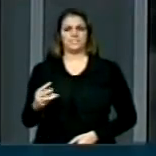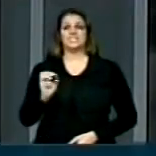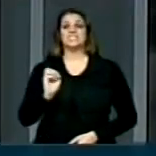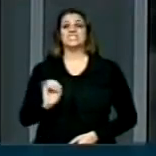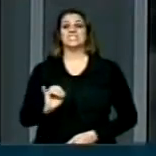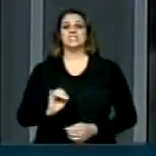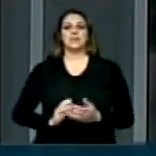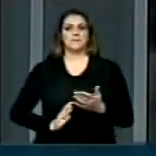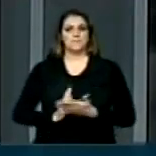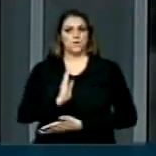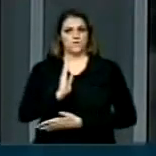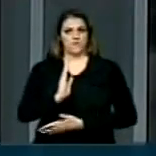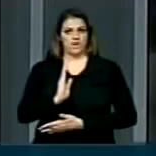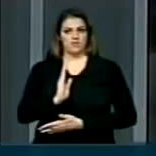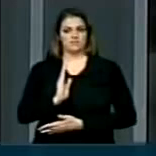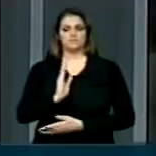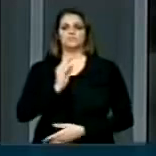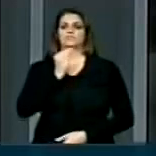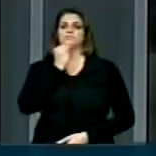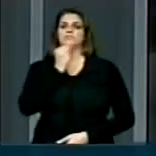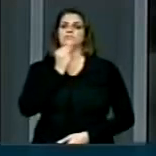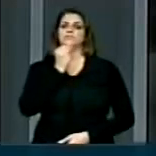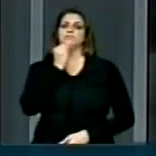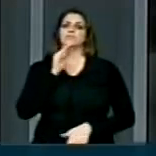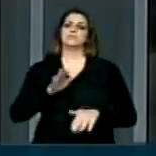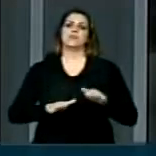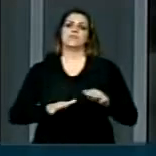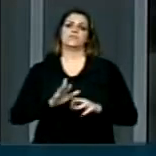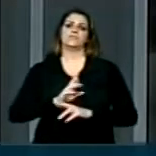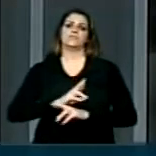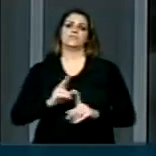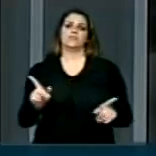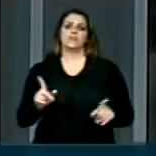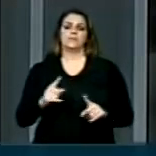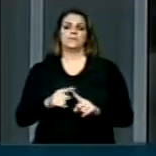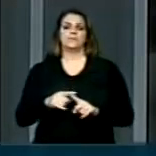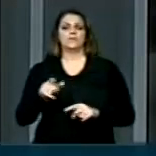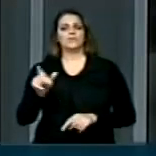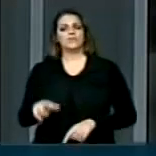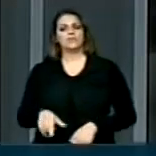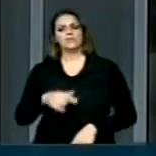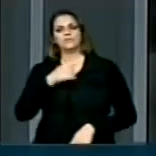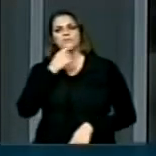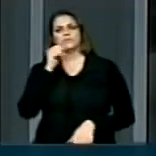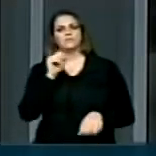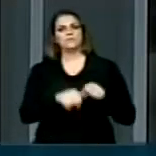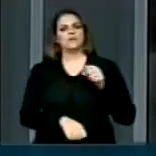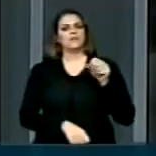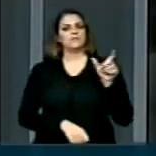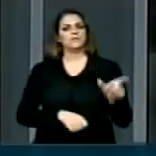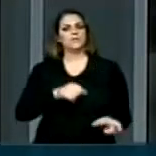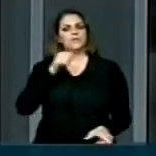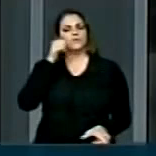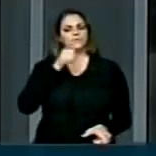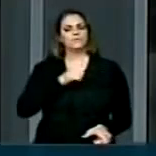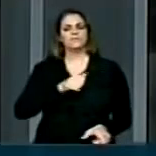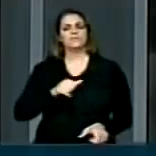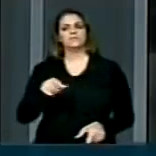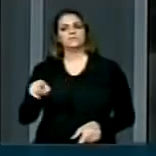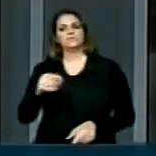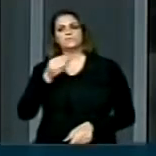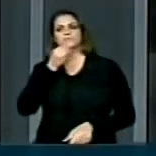sido aprovada, talvez o destino do assassino da Yorai Dias seria outro. Por uma questão de